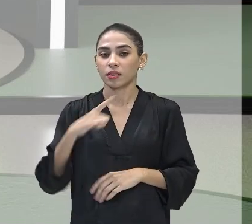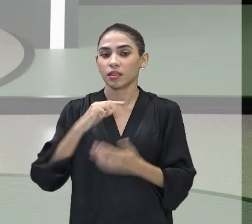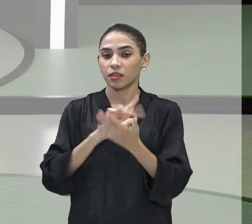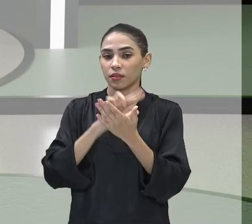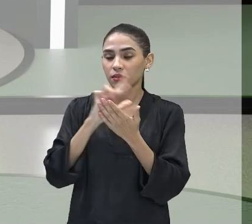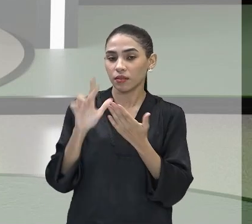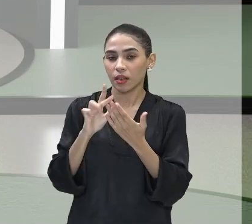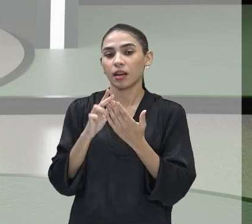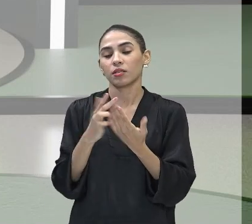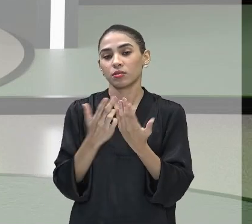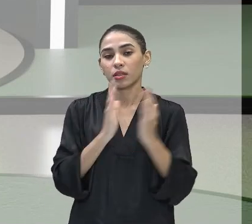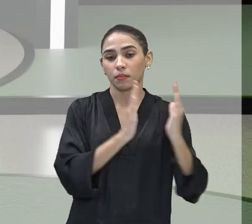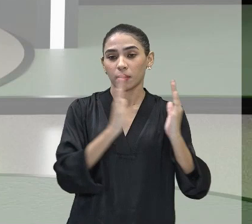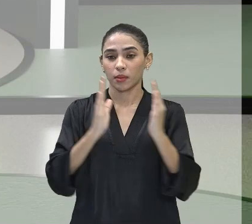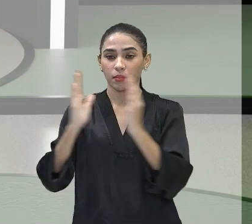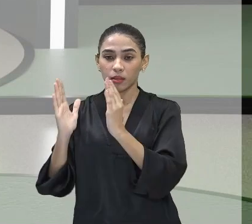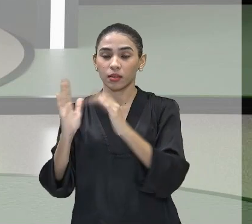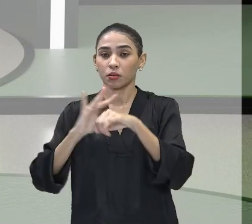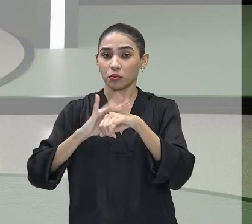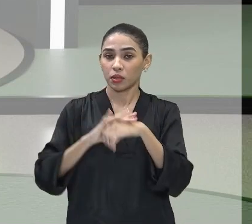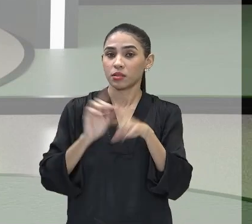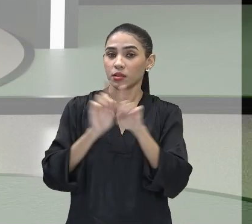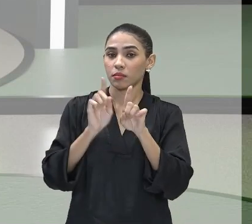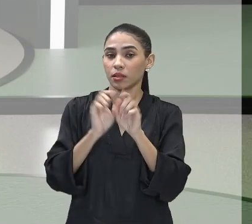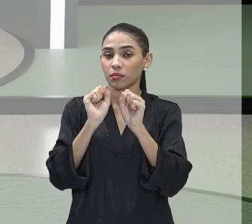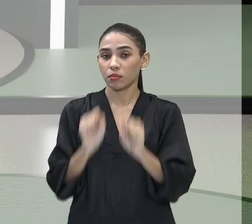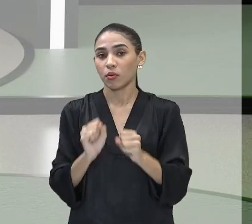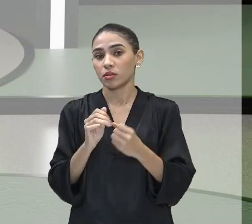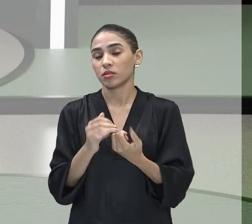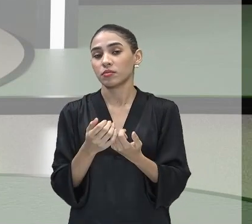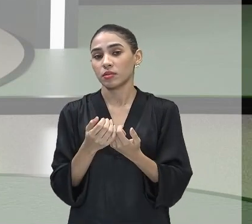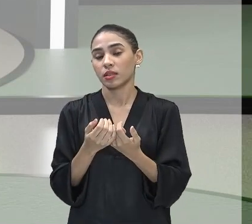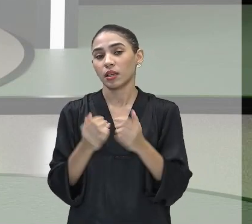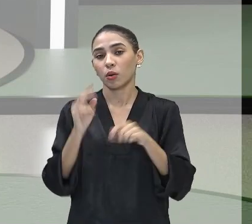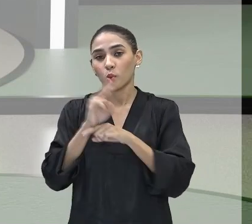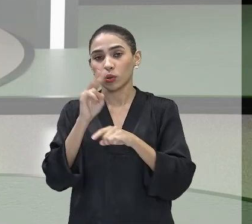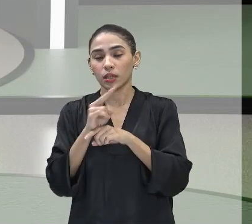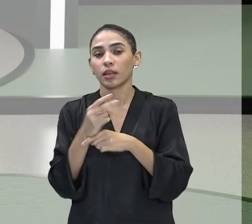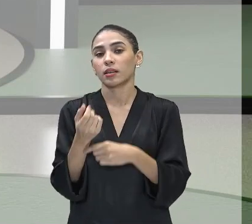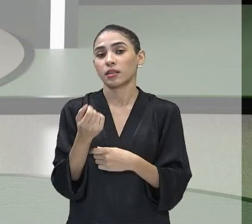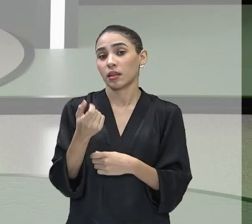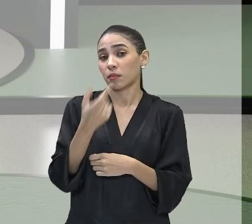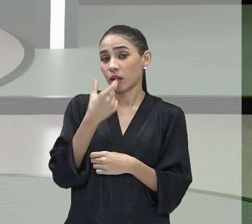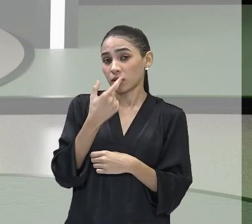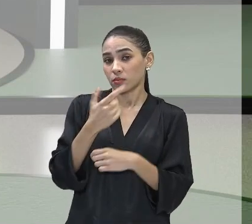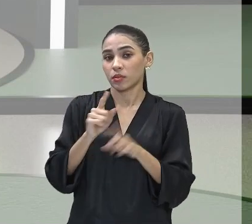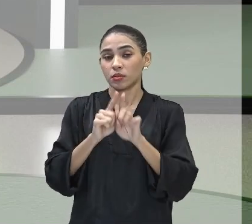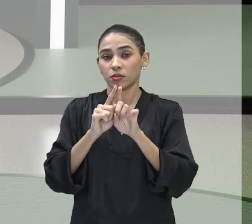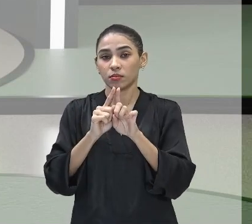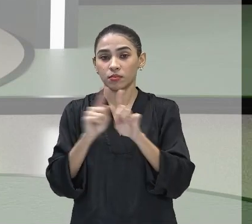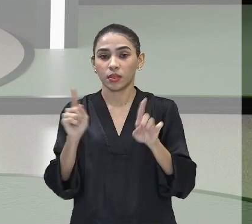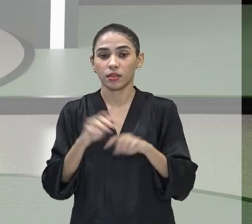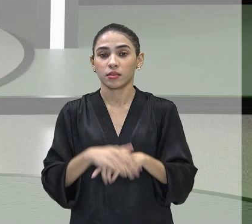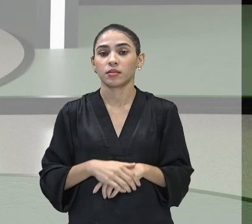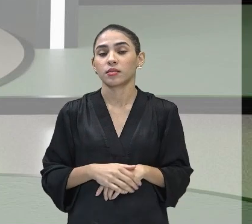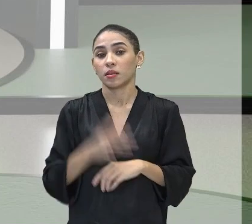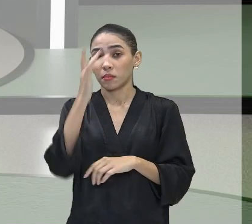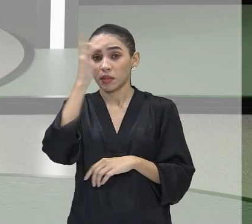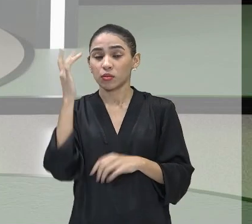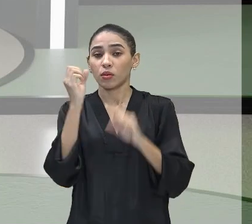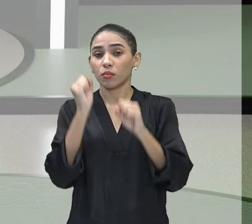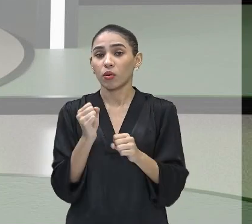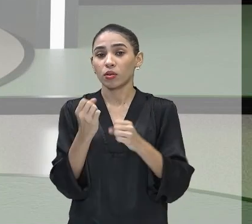graus dessa doença né ela também pode ser tratada por antibiótica em graus mais e altos a pessoa pode ficar